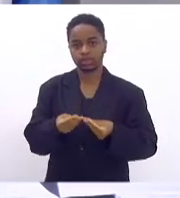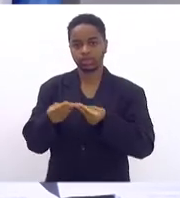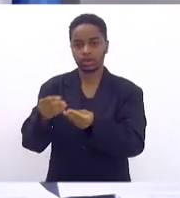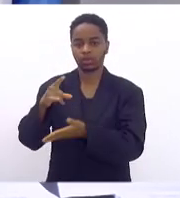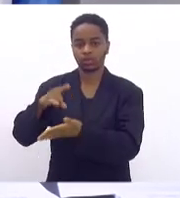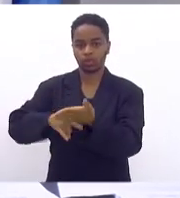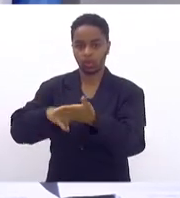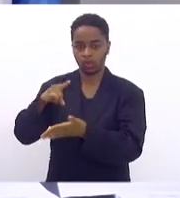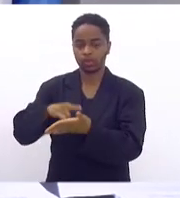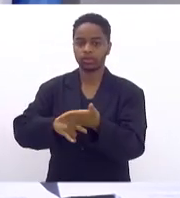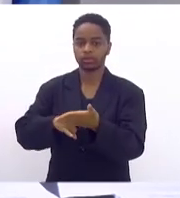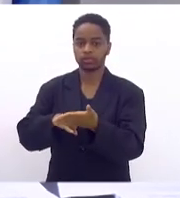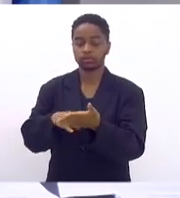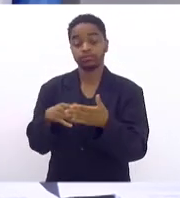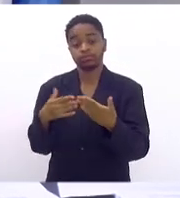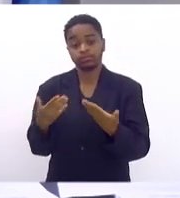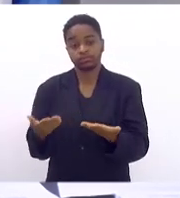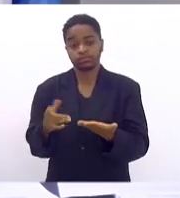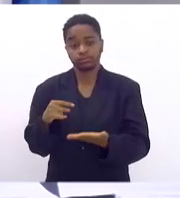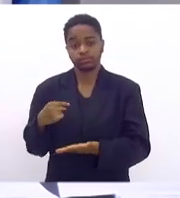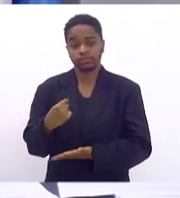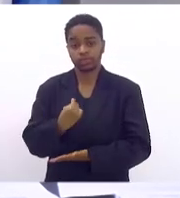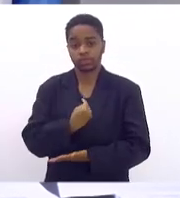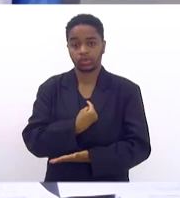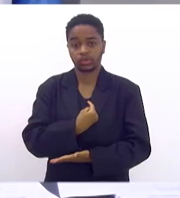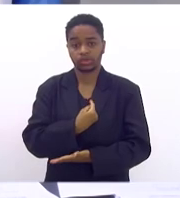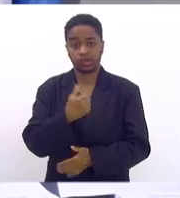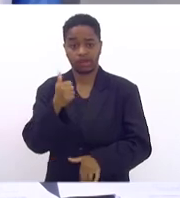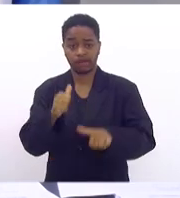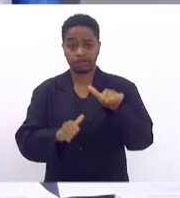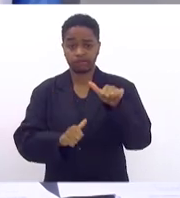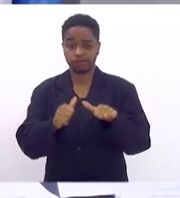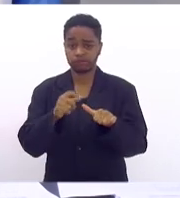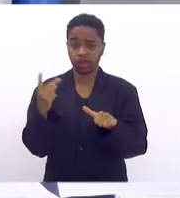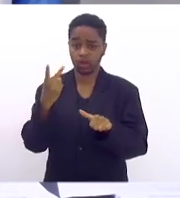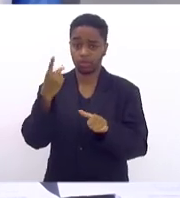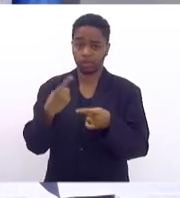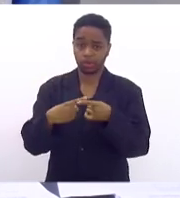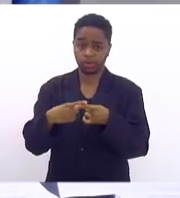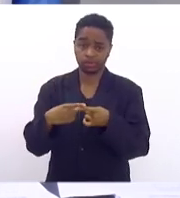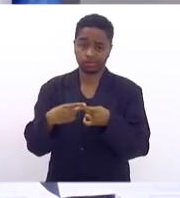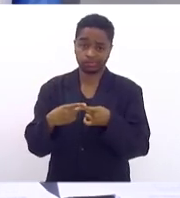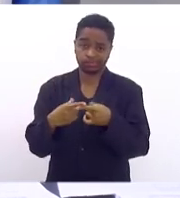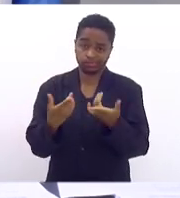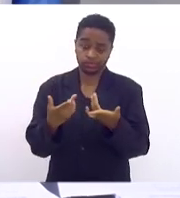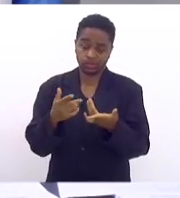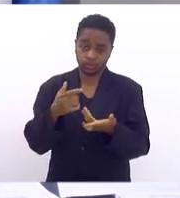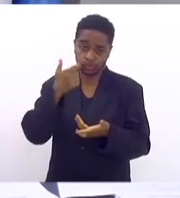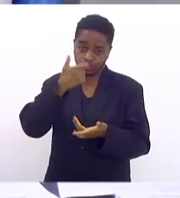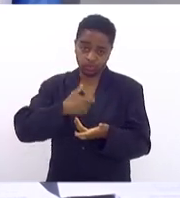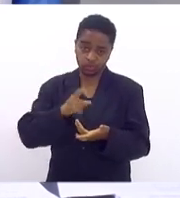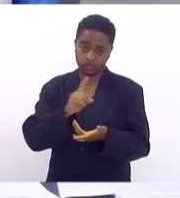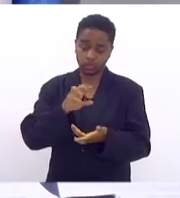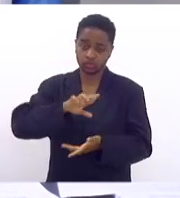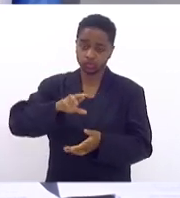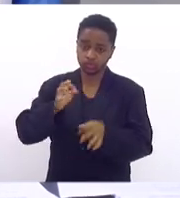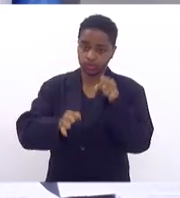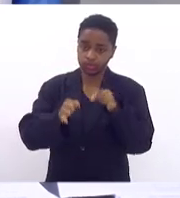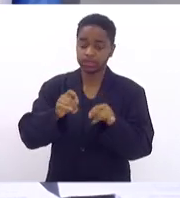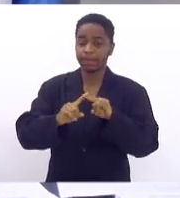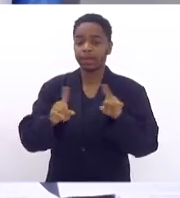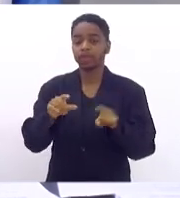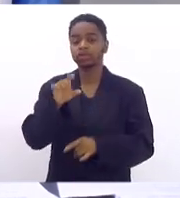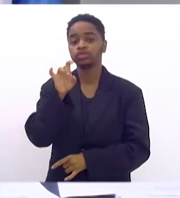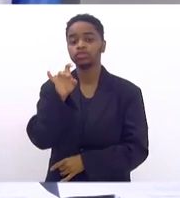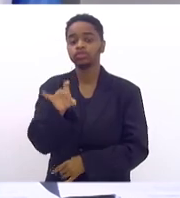nos encaminhados aqui. A gente não faremos juízo de valor, porque nós não somos juízes, mas apenas o encaminhamento